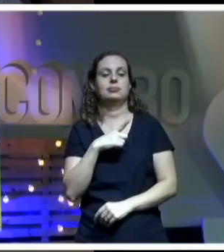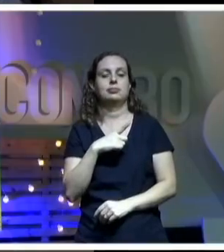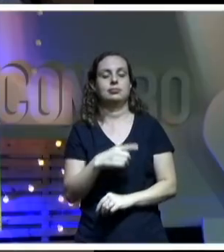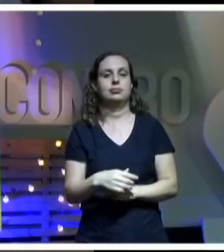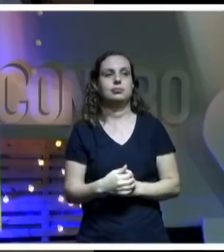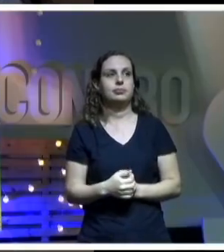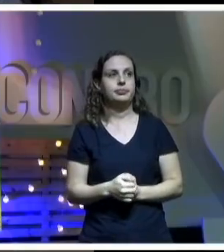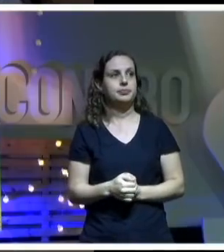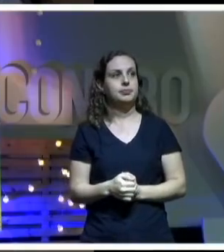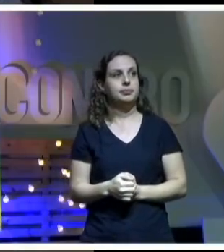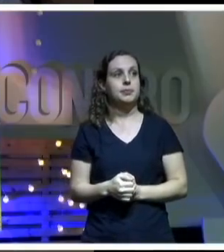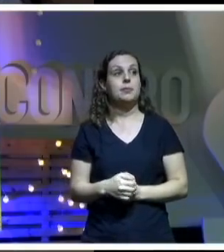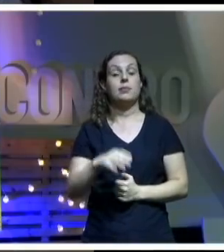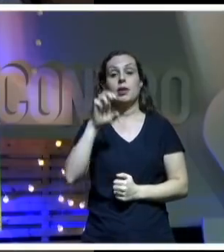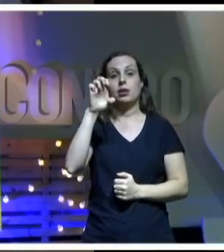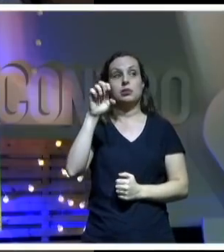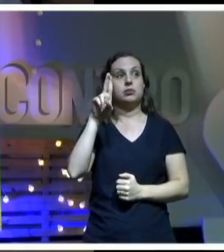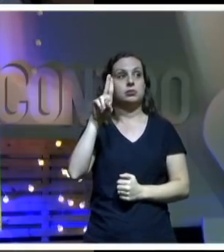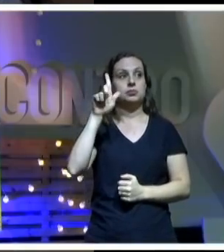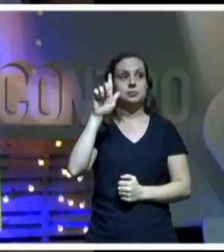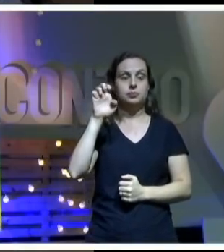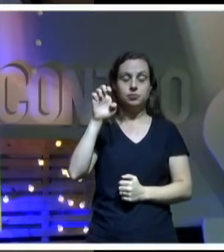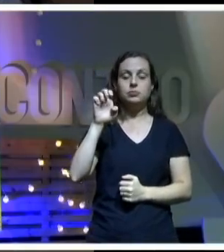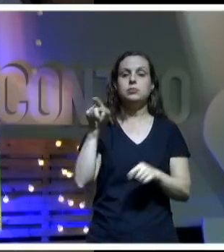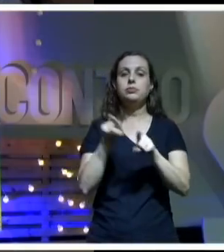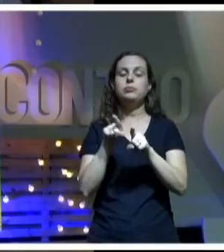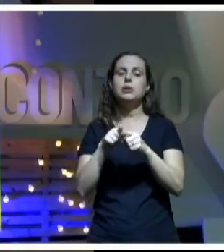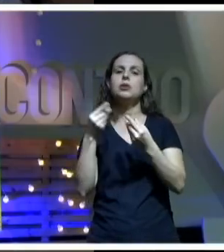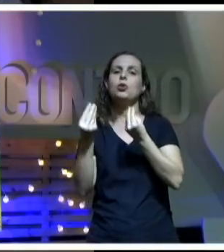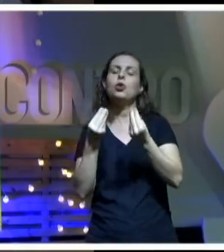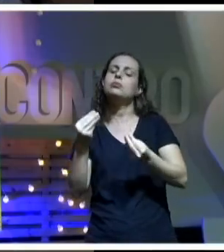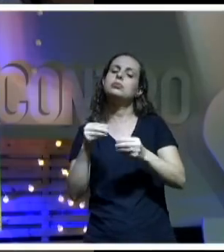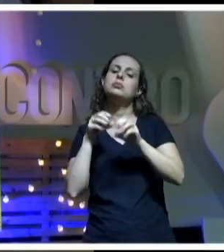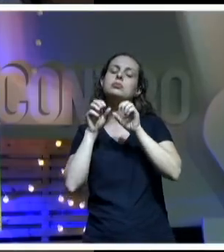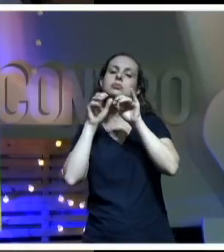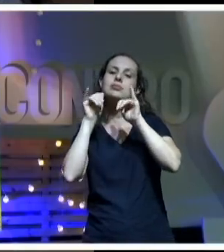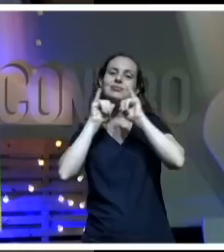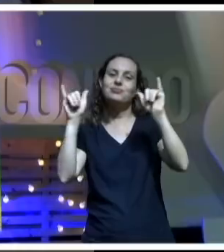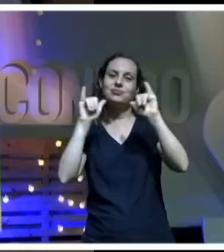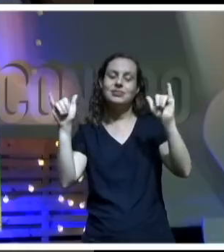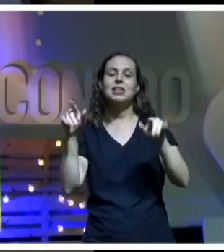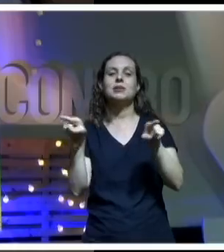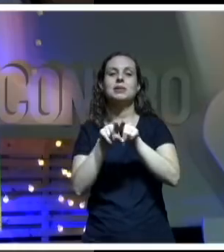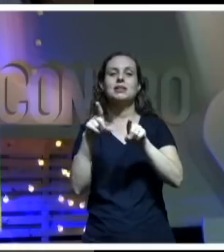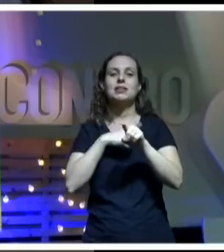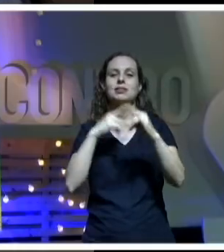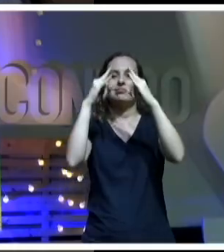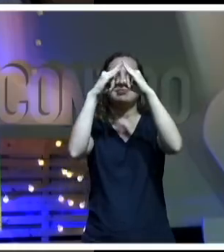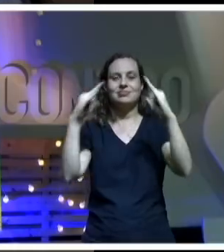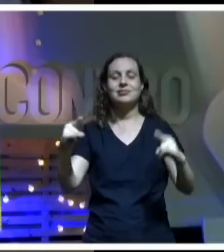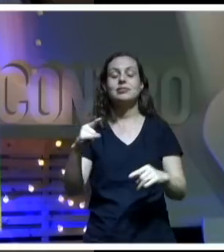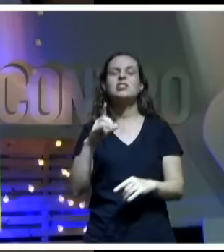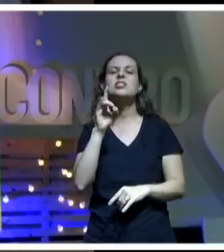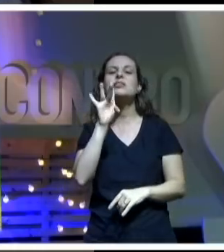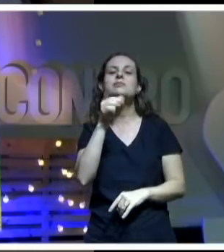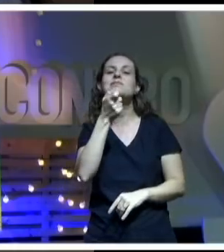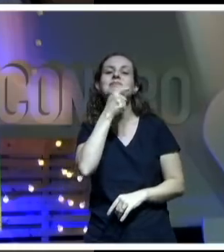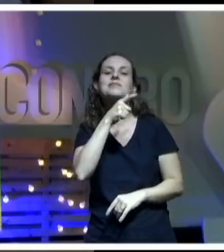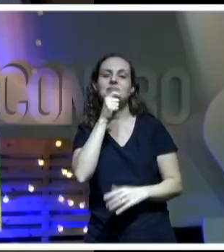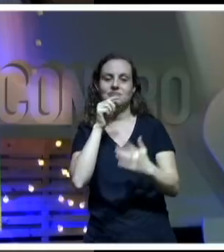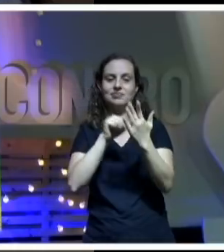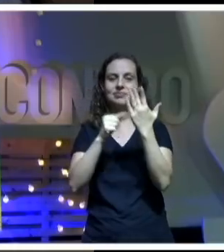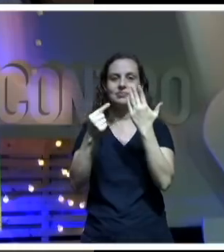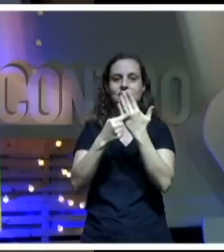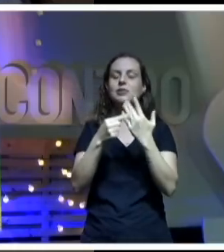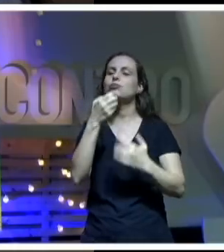ao dn piterson conta uma história no seu livro memórias de um pastor que eles tinham um círculo de pastores que se reuniam toda terça feira para